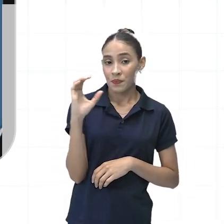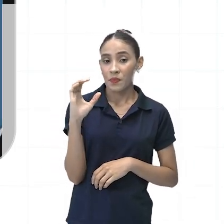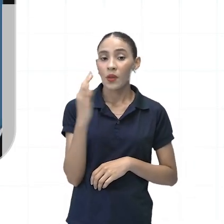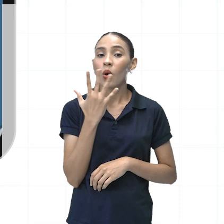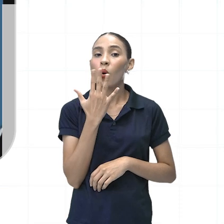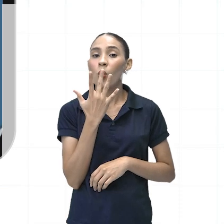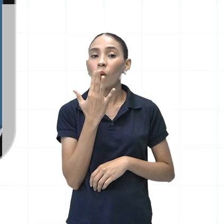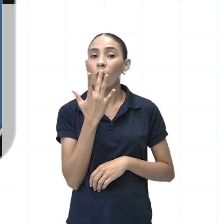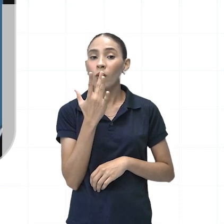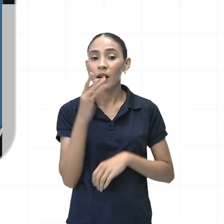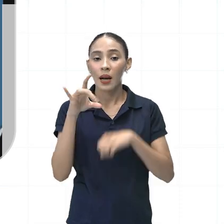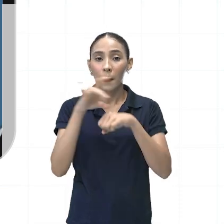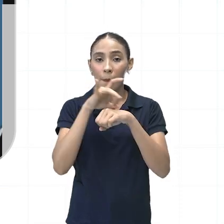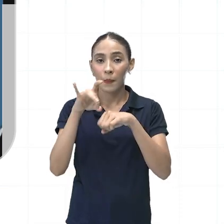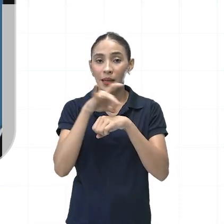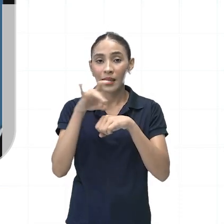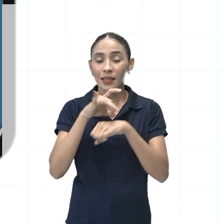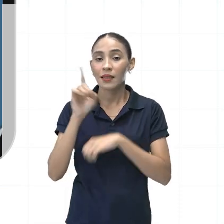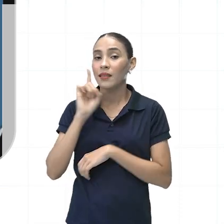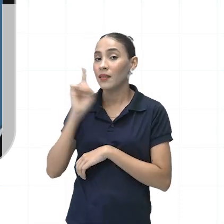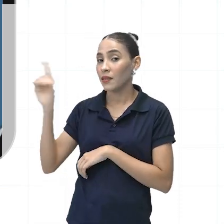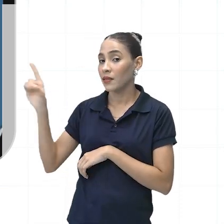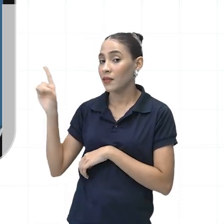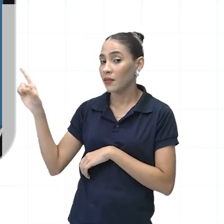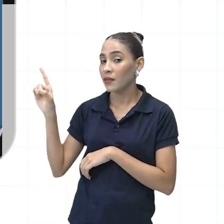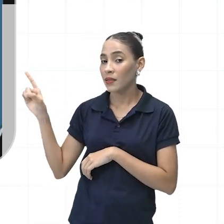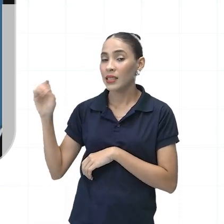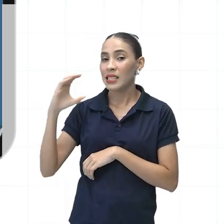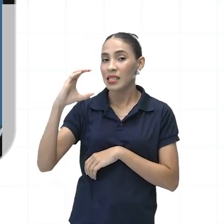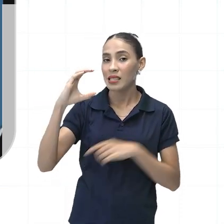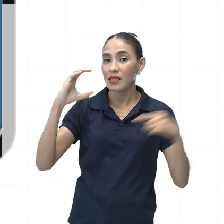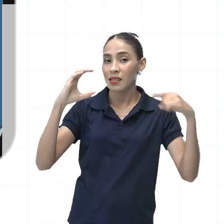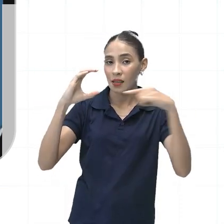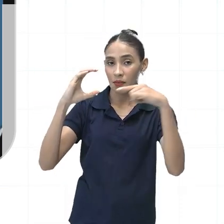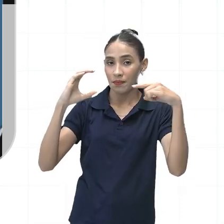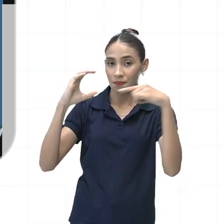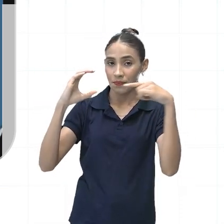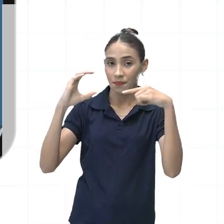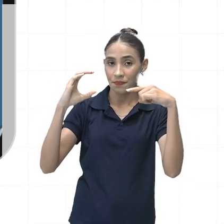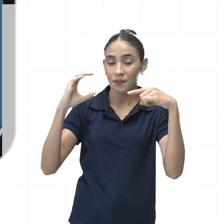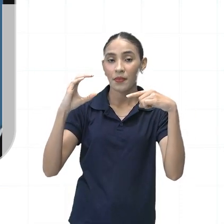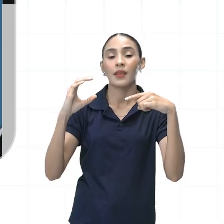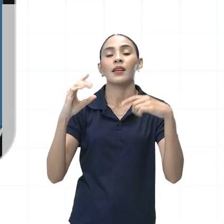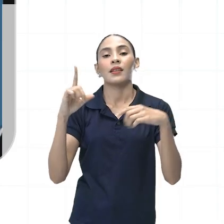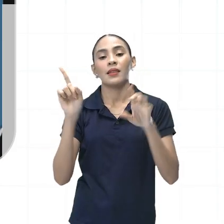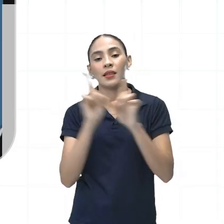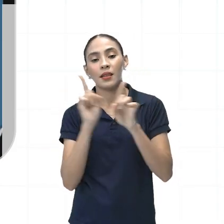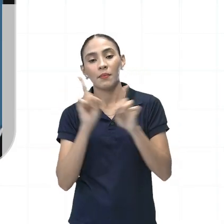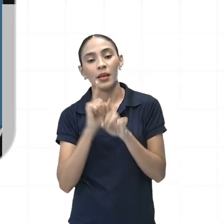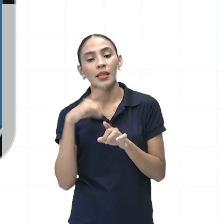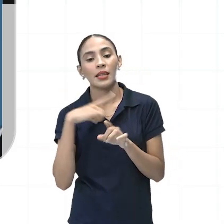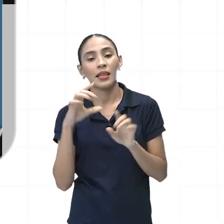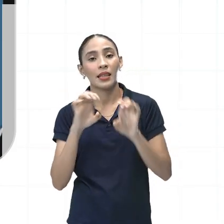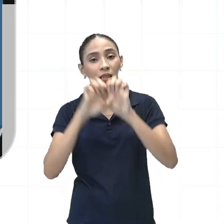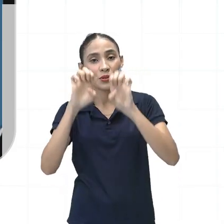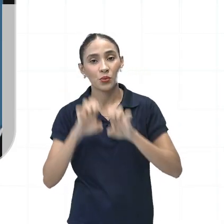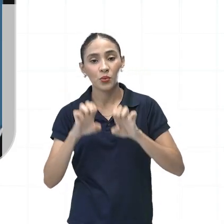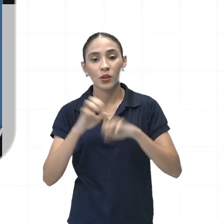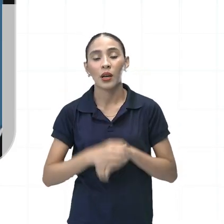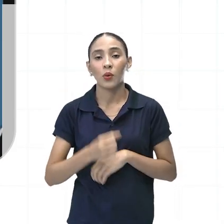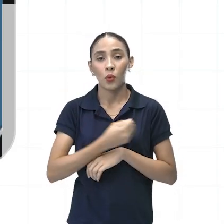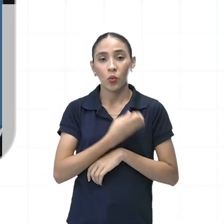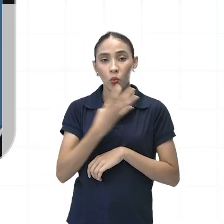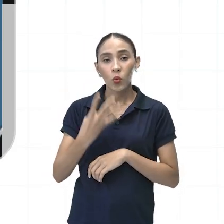pelos círculos pretos, identificados com o símbolo do carbono, o C. Apresenta na sua fórmula a quantidade